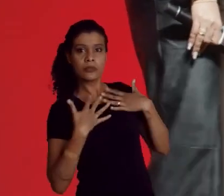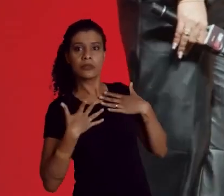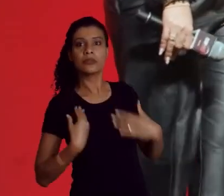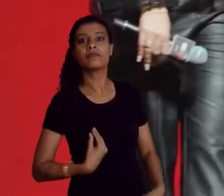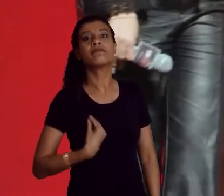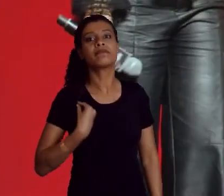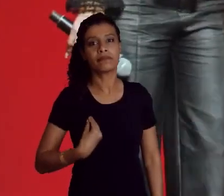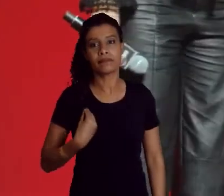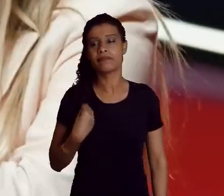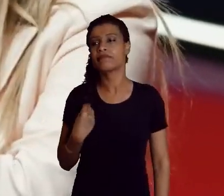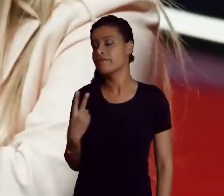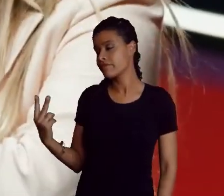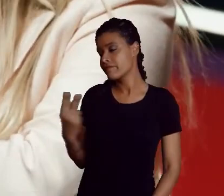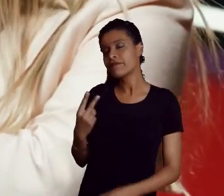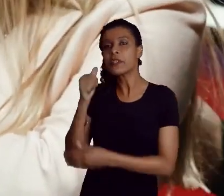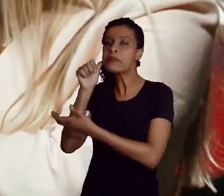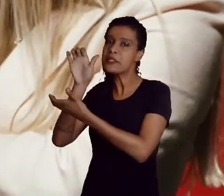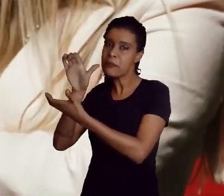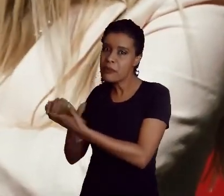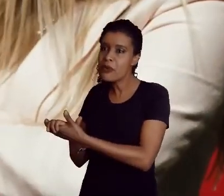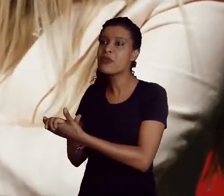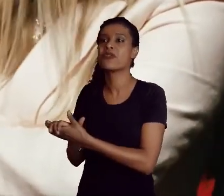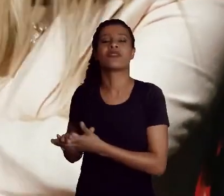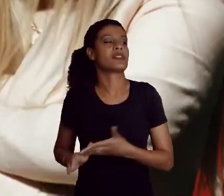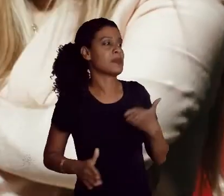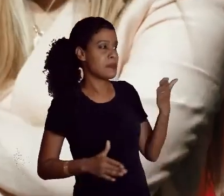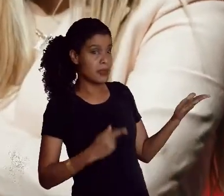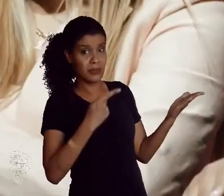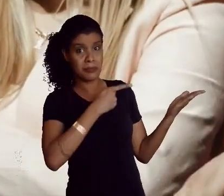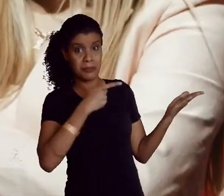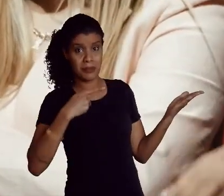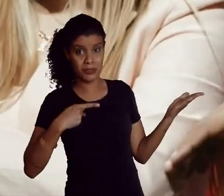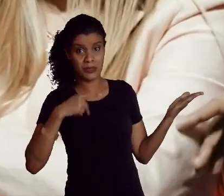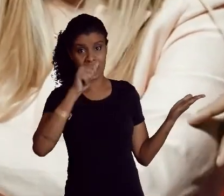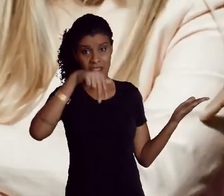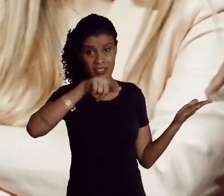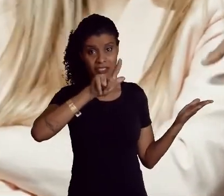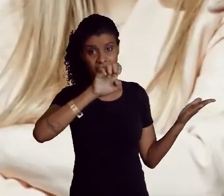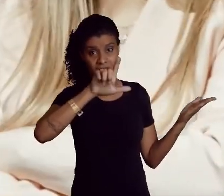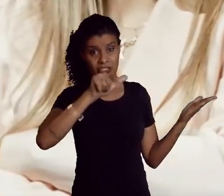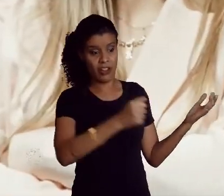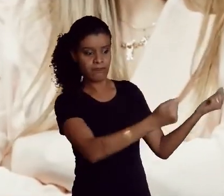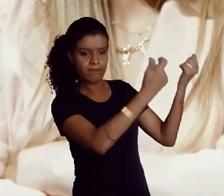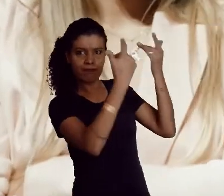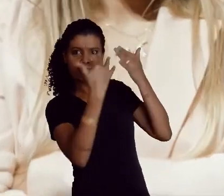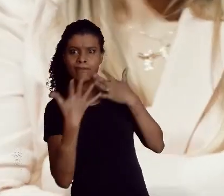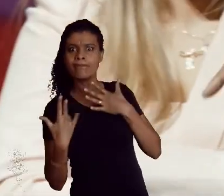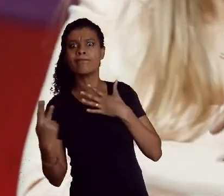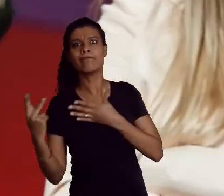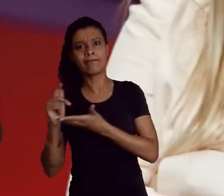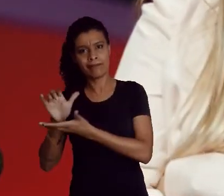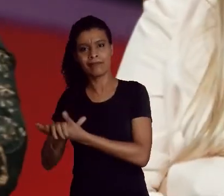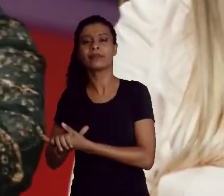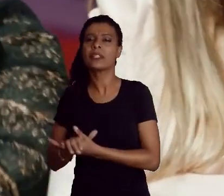vida. Eu e a Rai, nós fomos muito abençoados pela pastora Ângela. E só para vocês, vou até contar aqui para eles aqui enquanto,